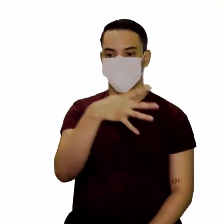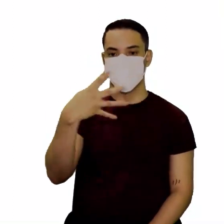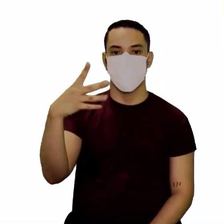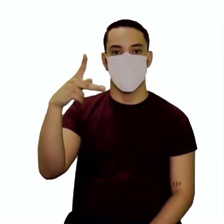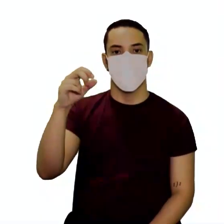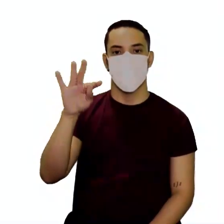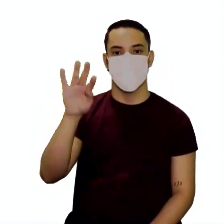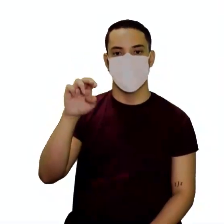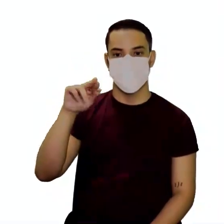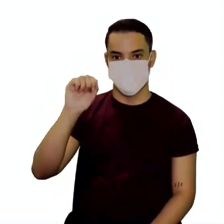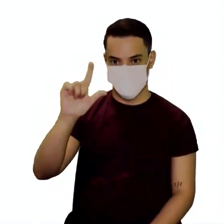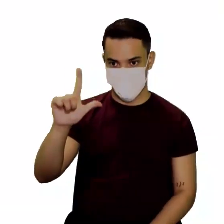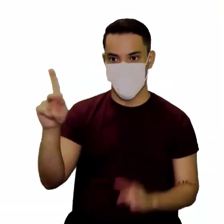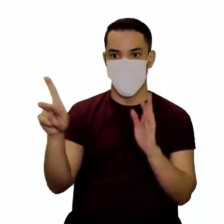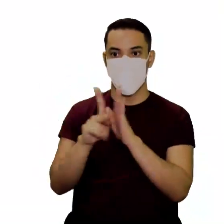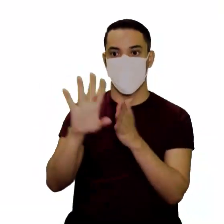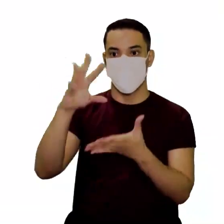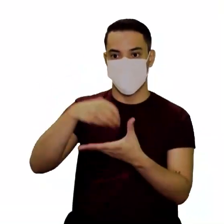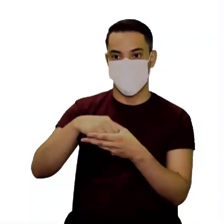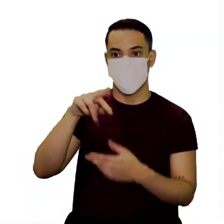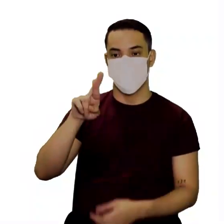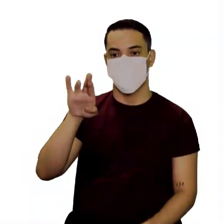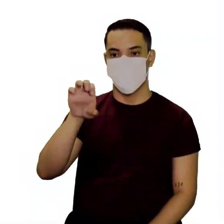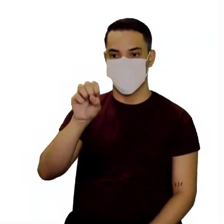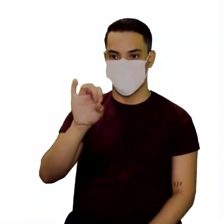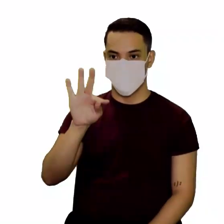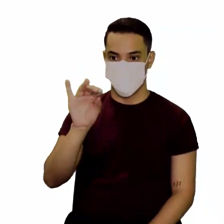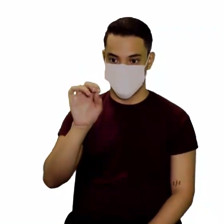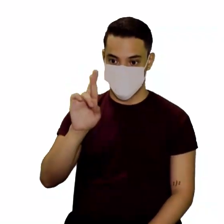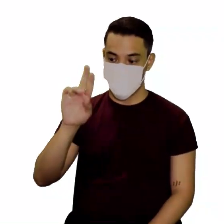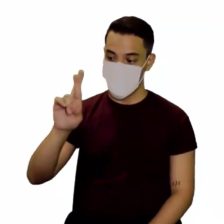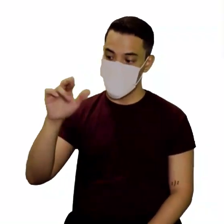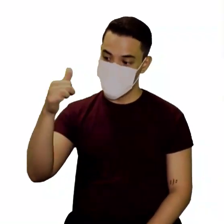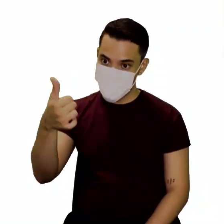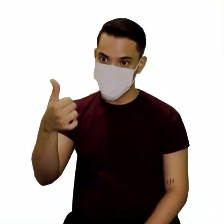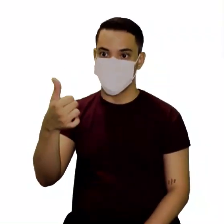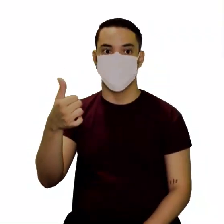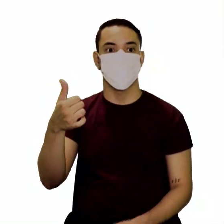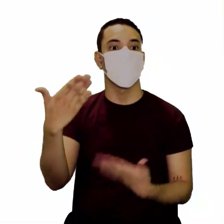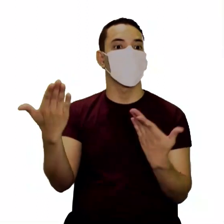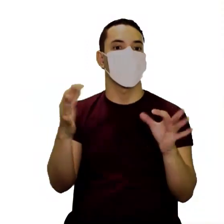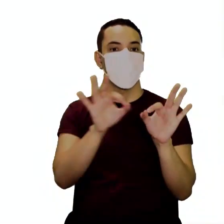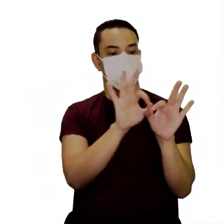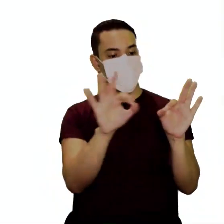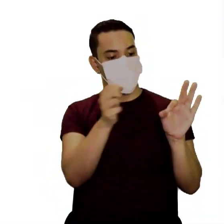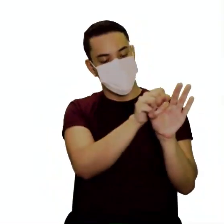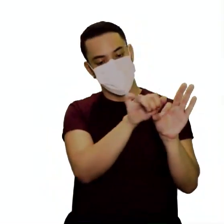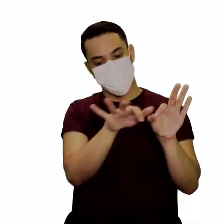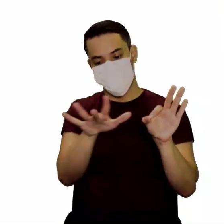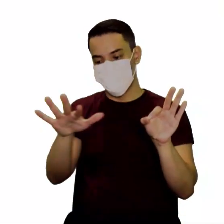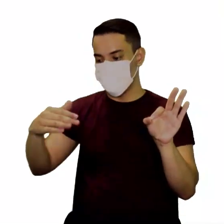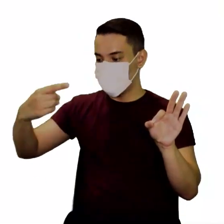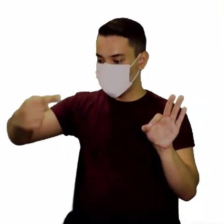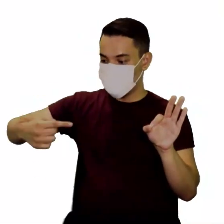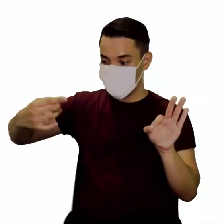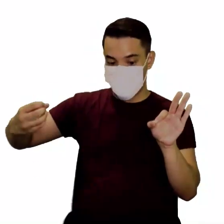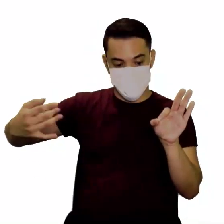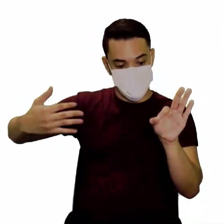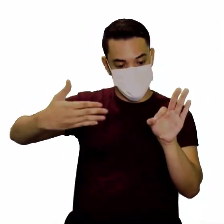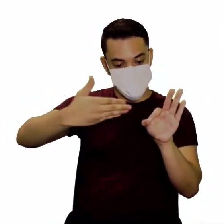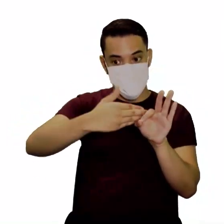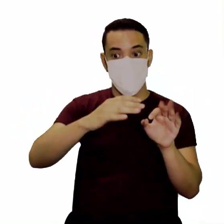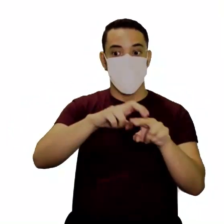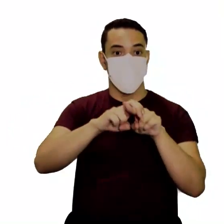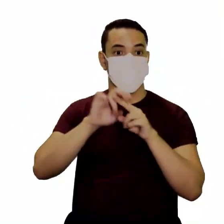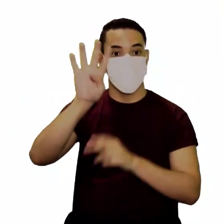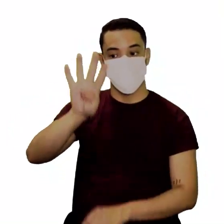a um resistor R1 e a corrente que o percorre, então a corrente elétrica, né? Então, a tabela está